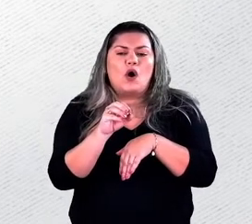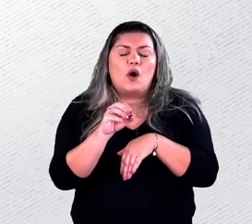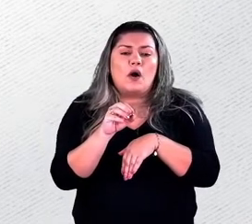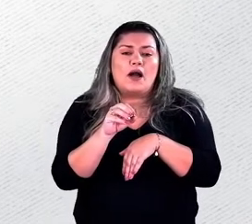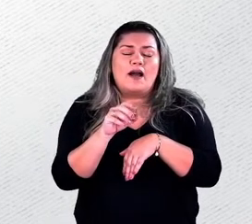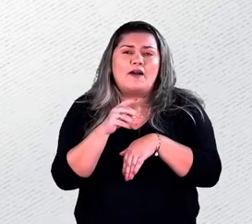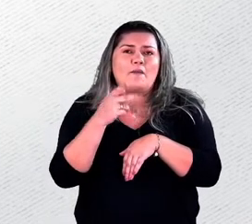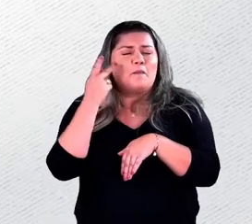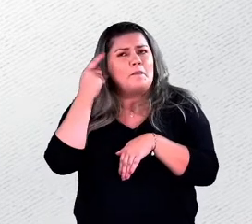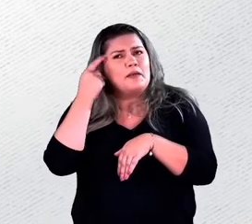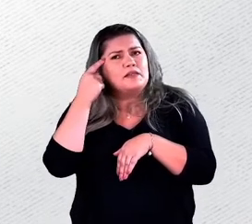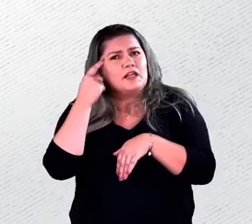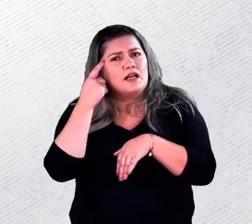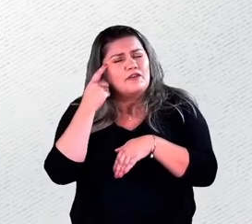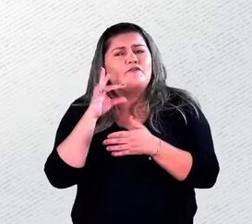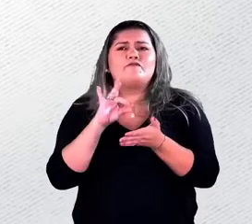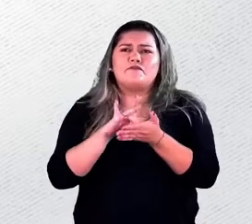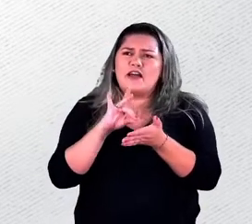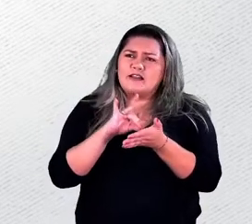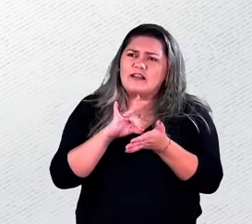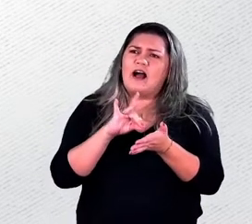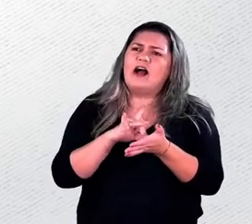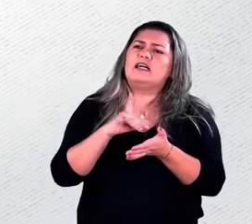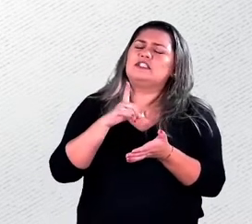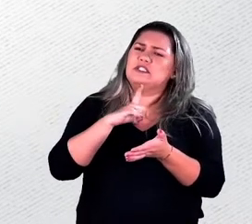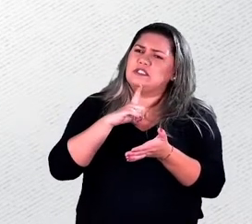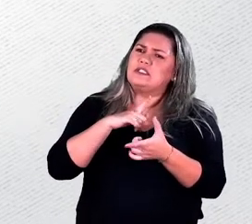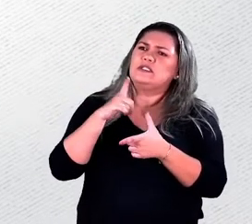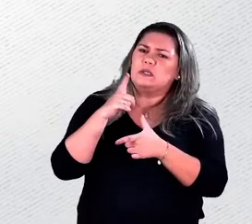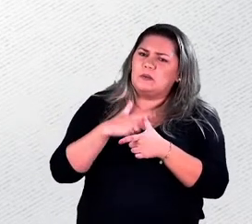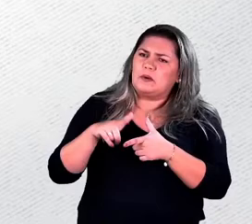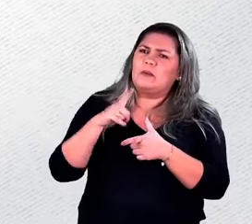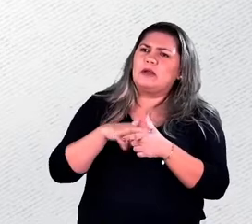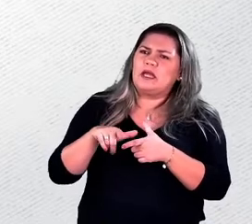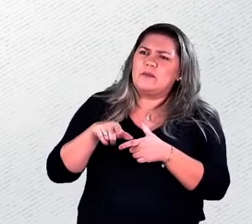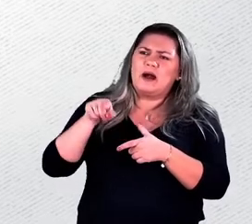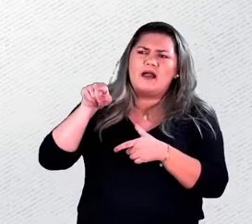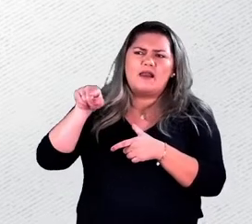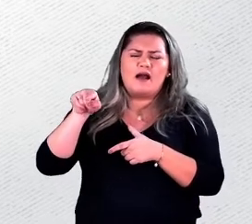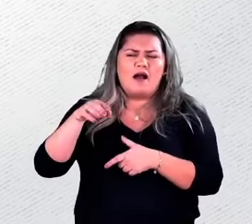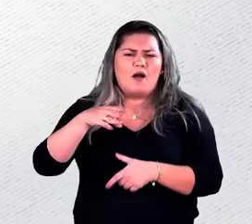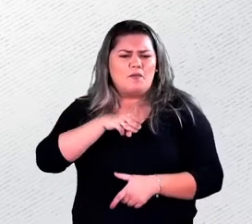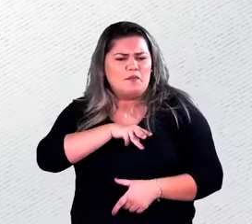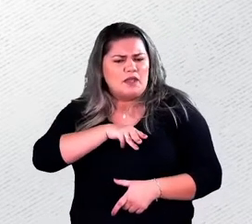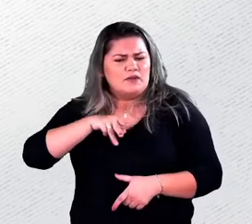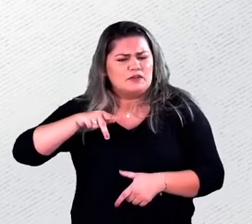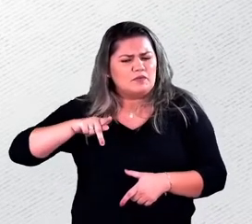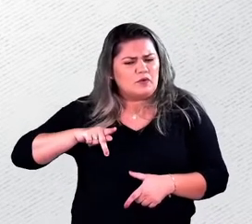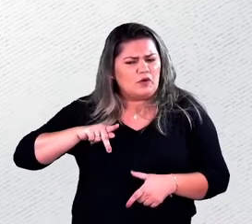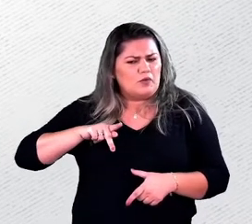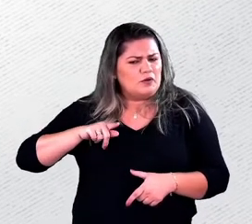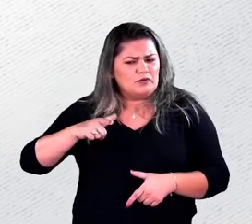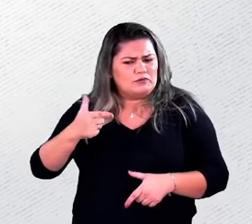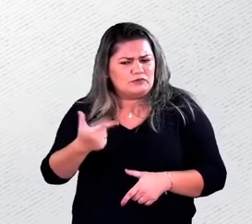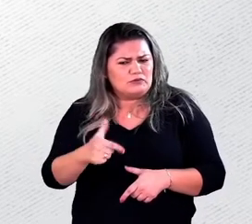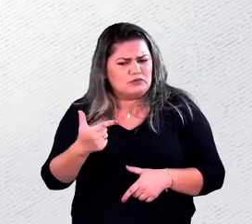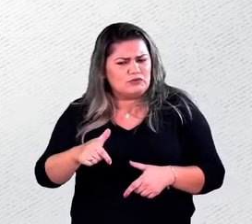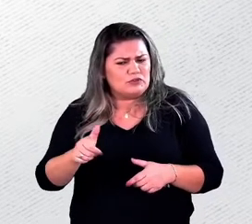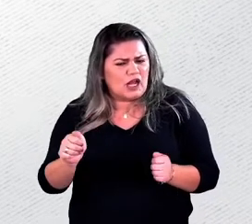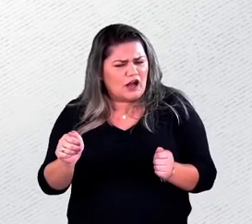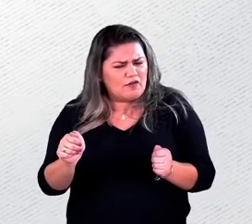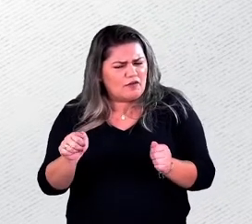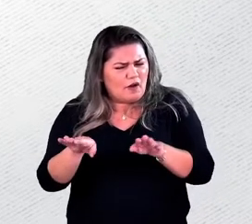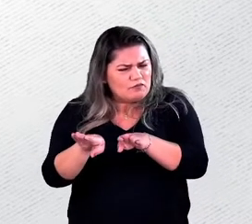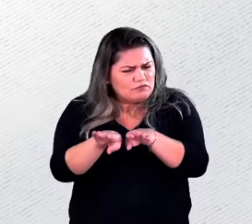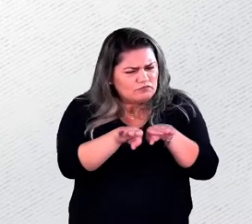uma ponta solta que era o essa questão no Ministério Público ela não tava bem alinhada não é a forma